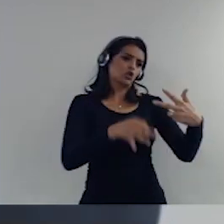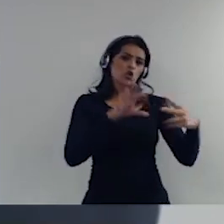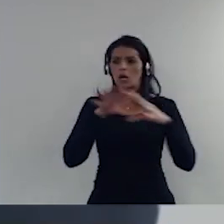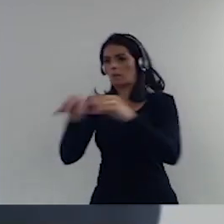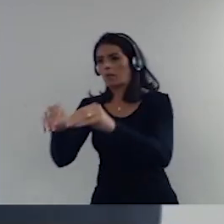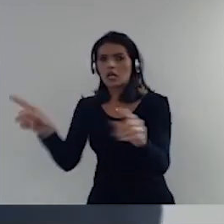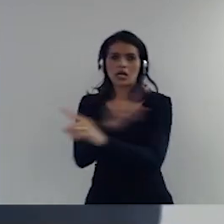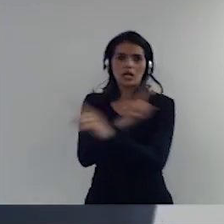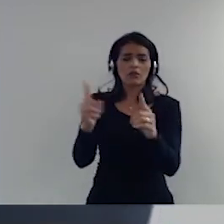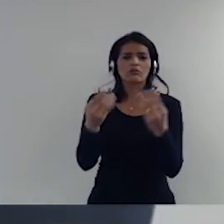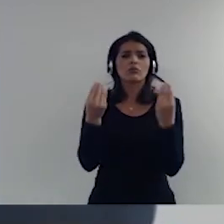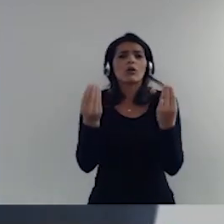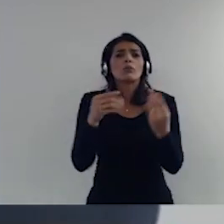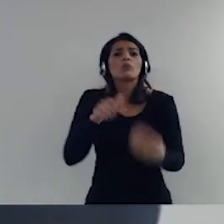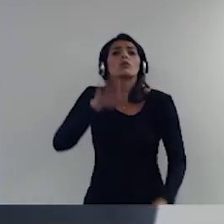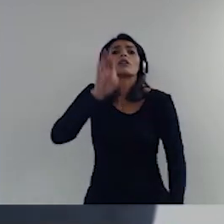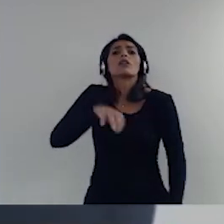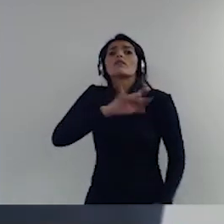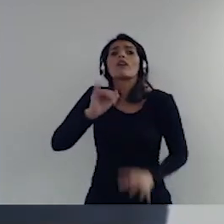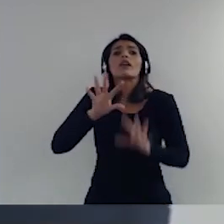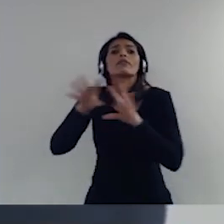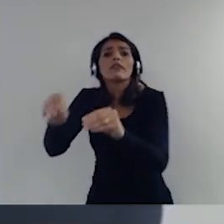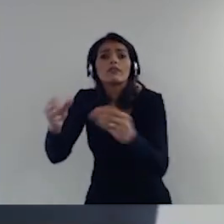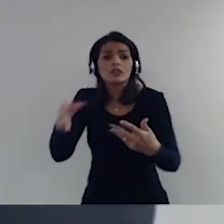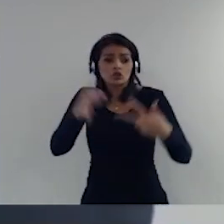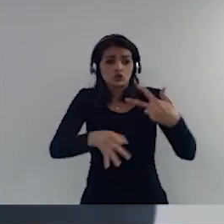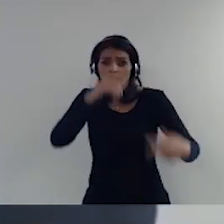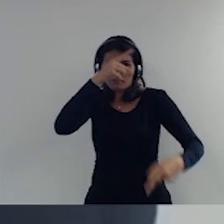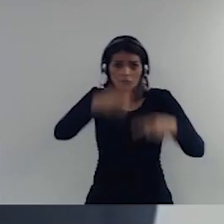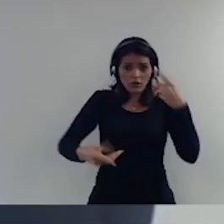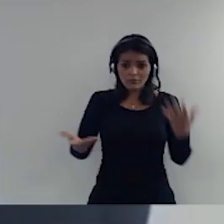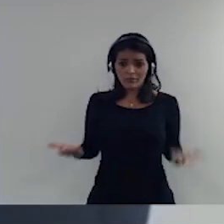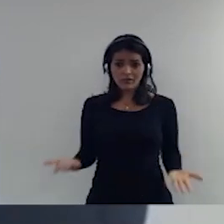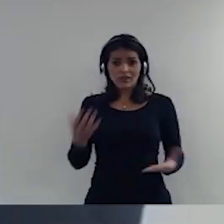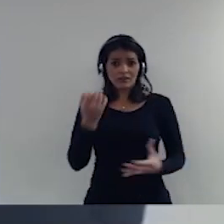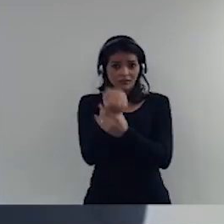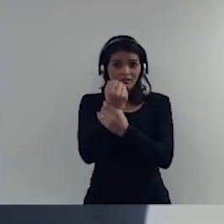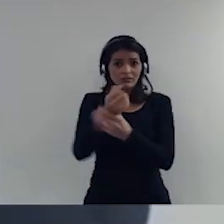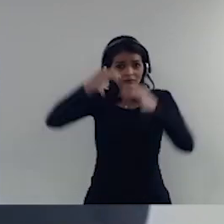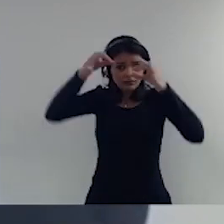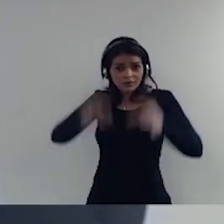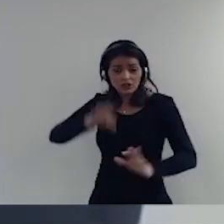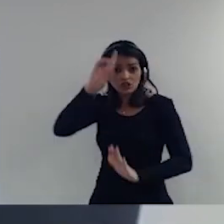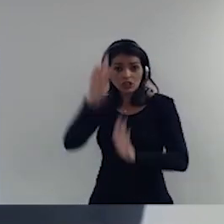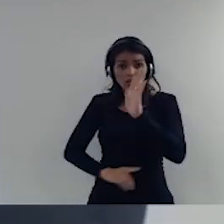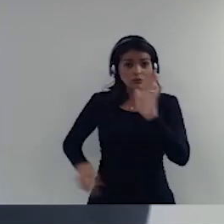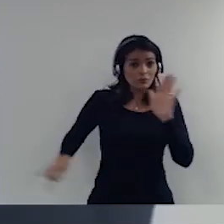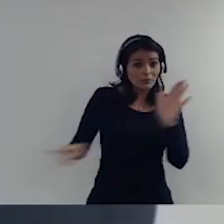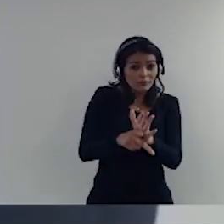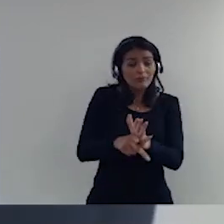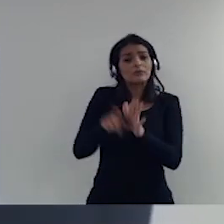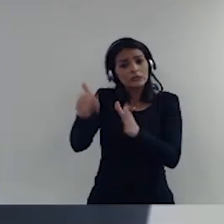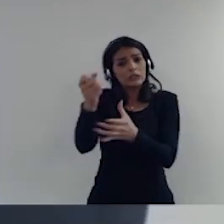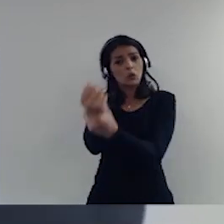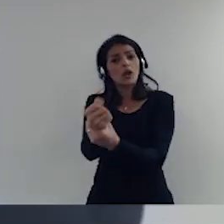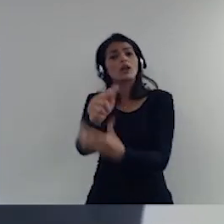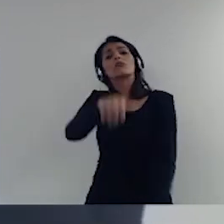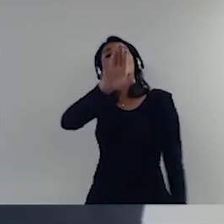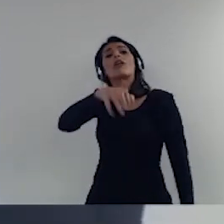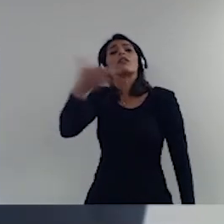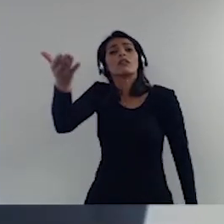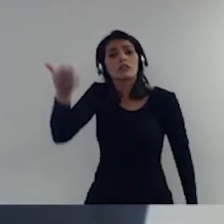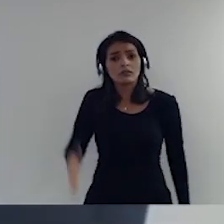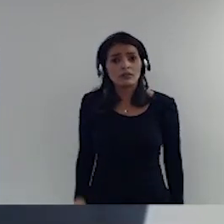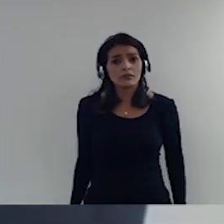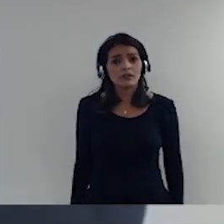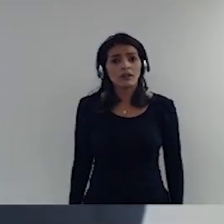intervir. E aí eu sempre falei, quem vai intervir? Se o judiciário não puder garantir a tutela efetiva de direitos, quem vai fazer? Então, assim, não